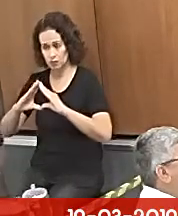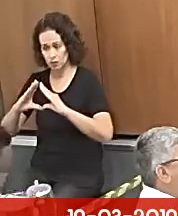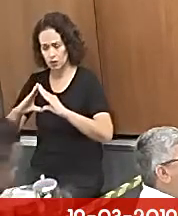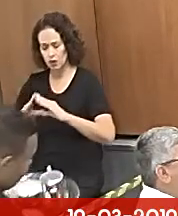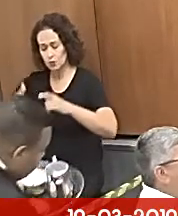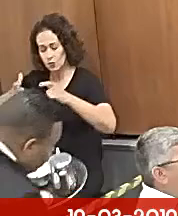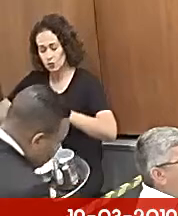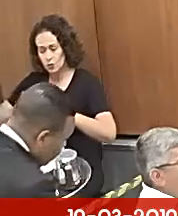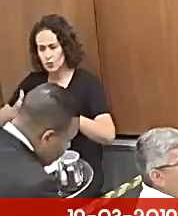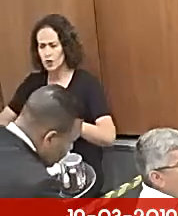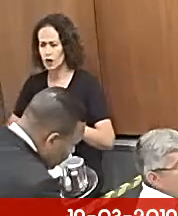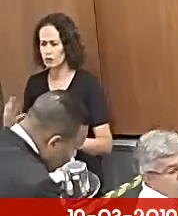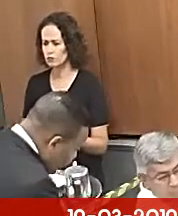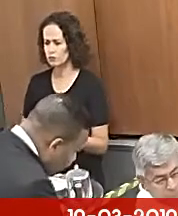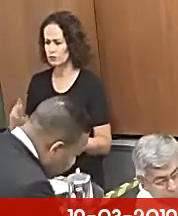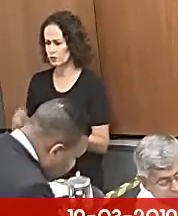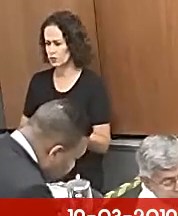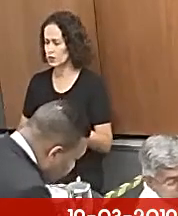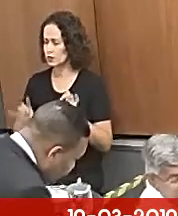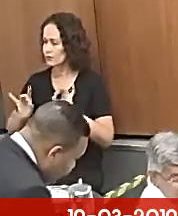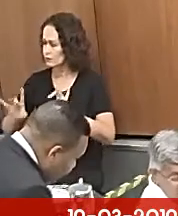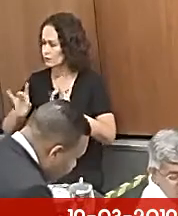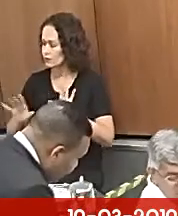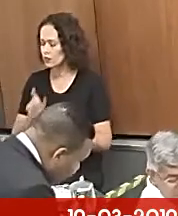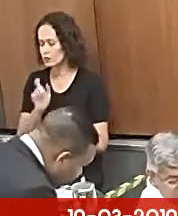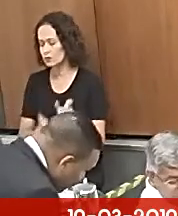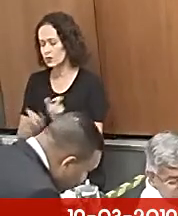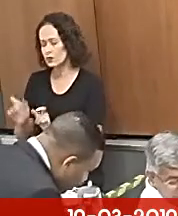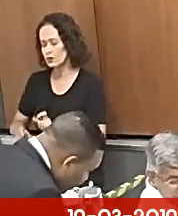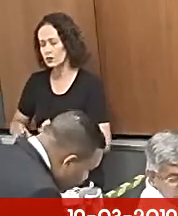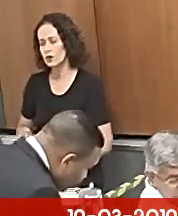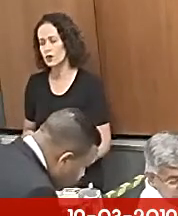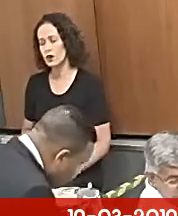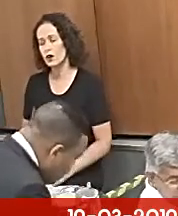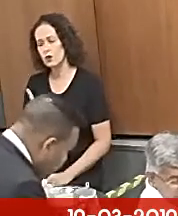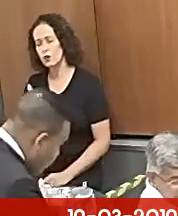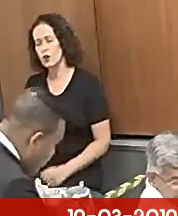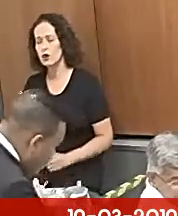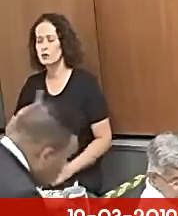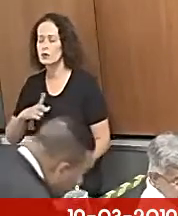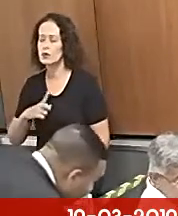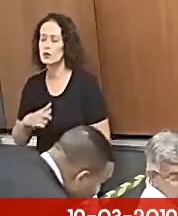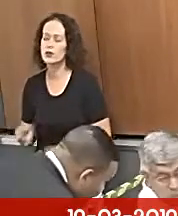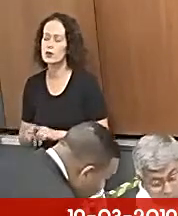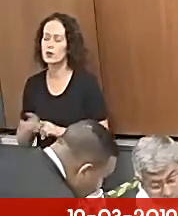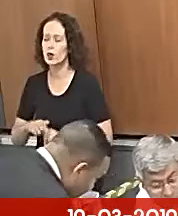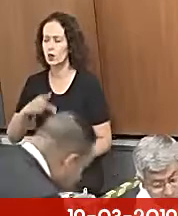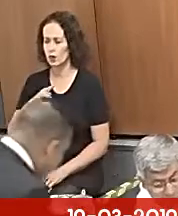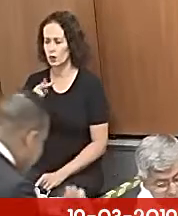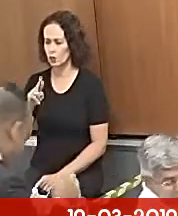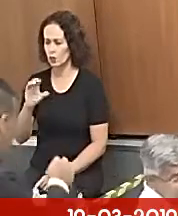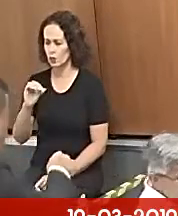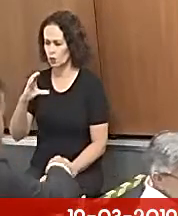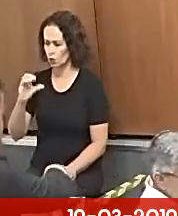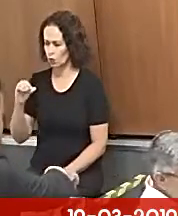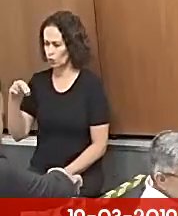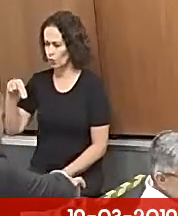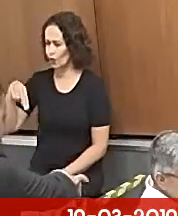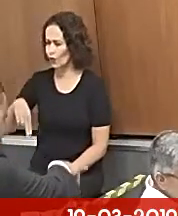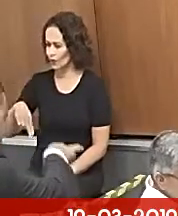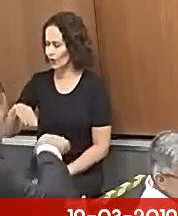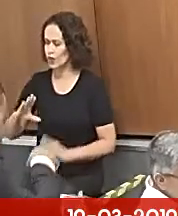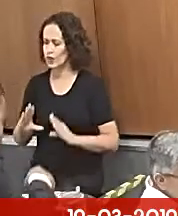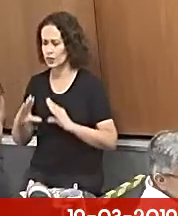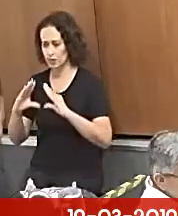especial para a pessoa com deficiência quando nós temos aqui o procurou que é referência em belo horizonte o procon assembléia